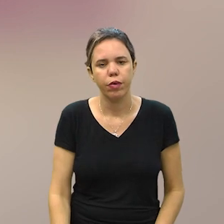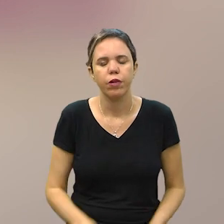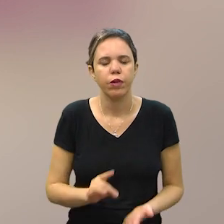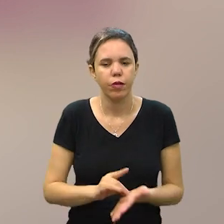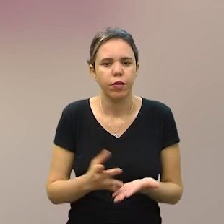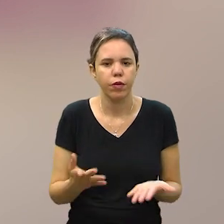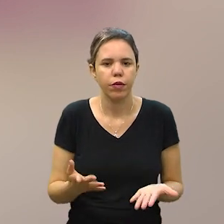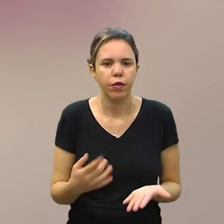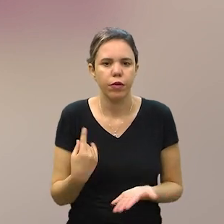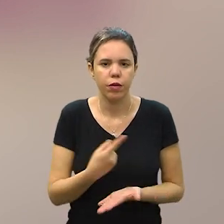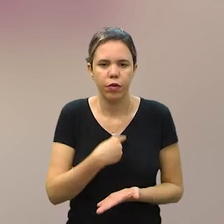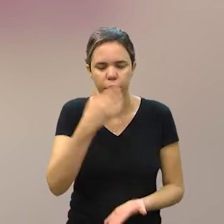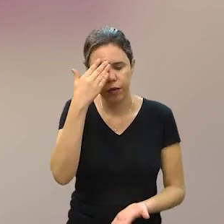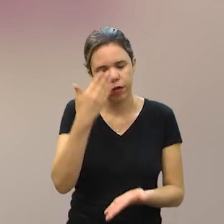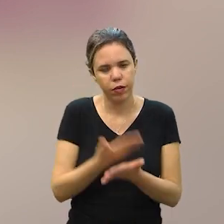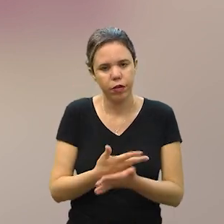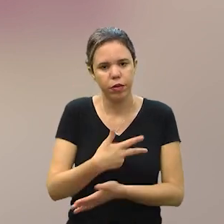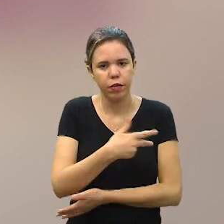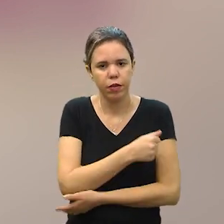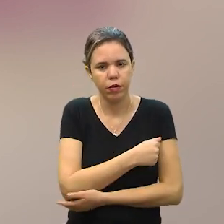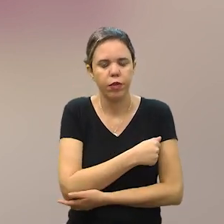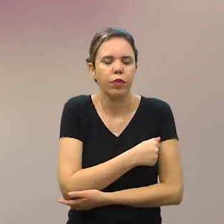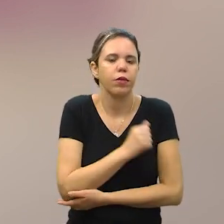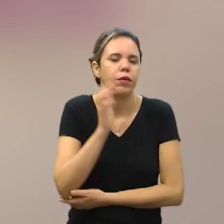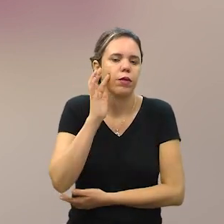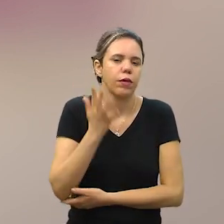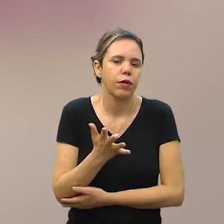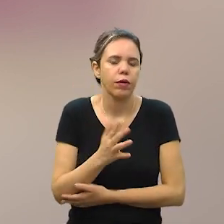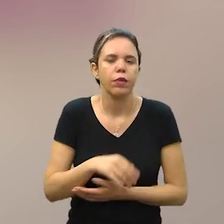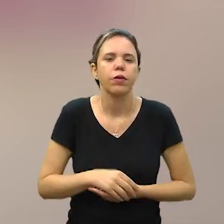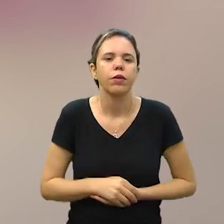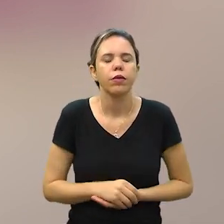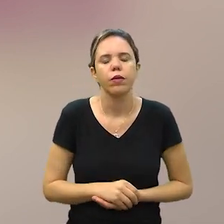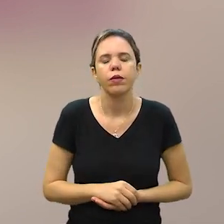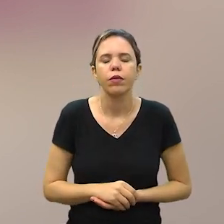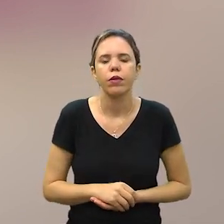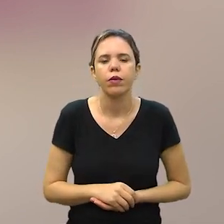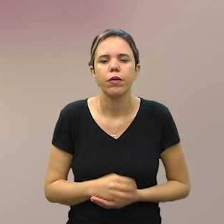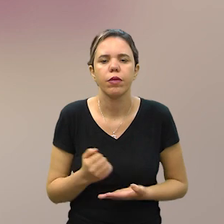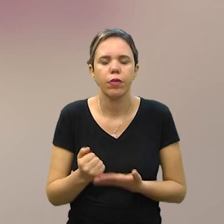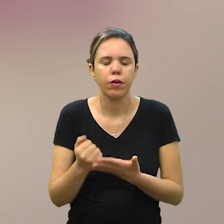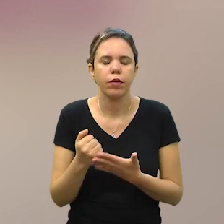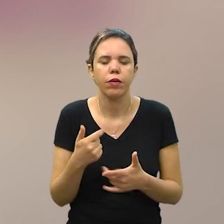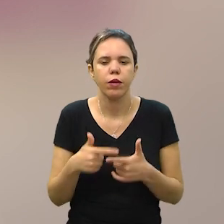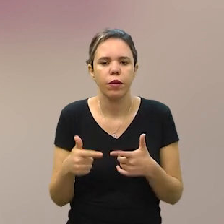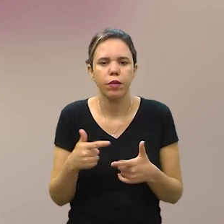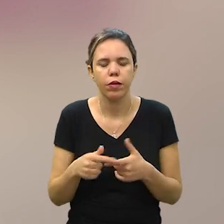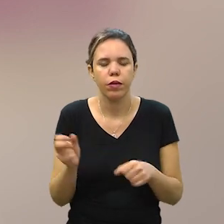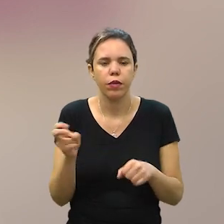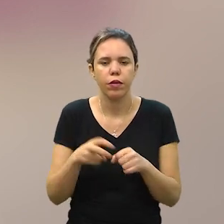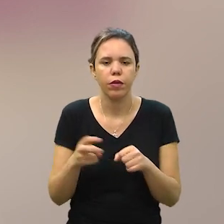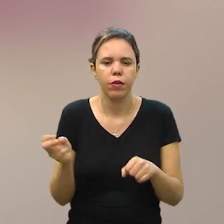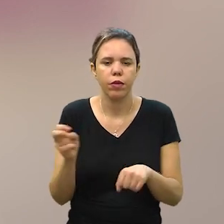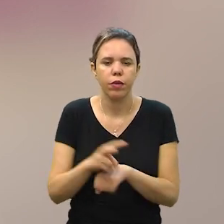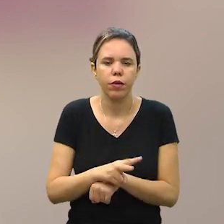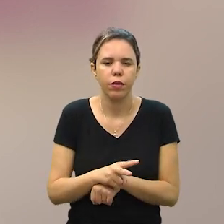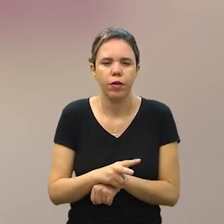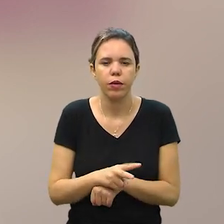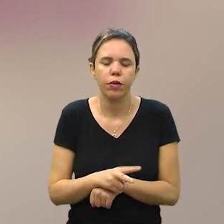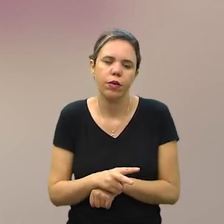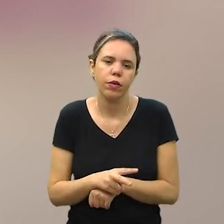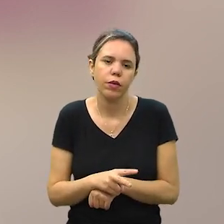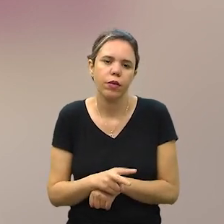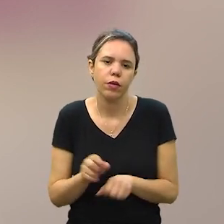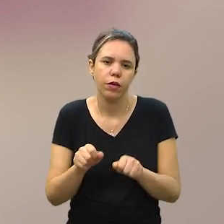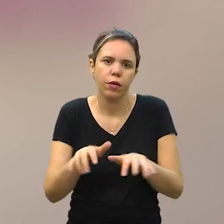E realmente nós acreditamos que a vacina seja a solução para esse vírus, né, que cada